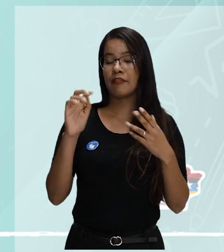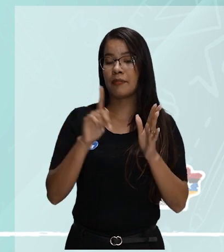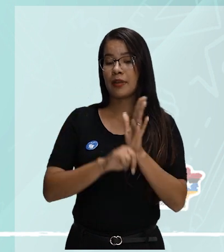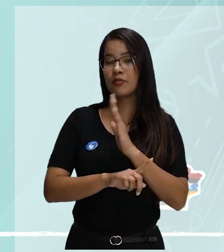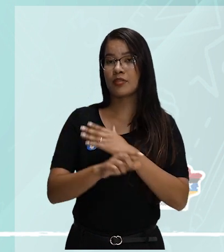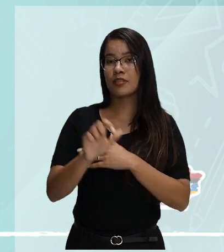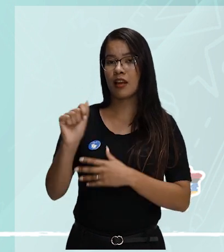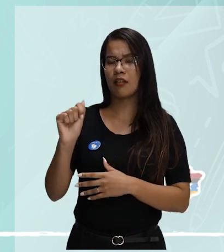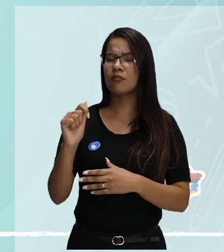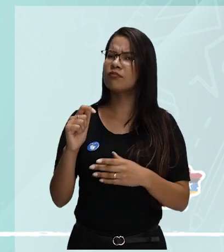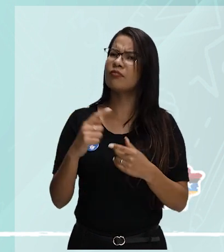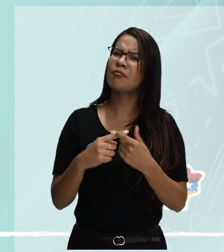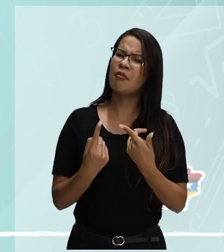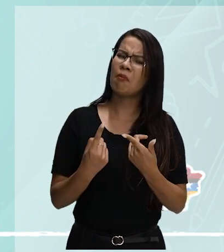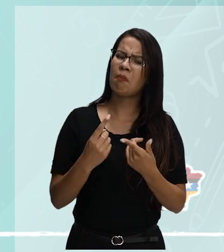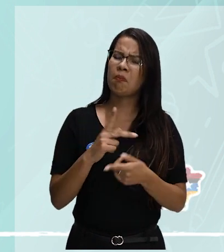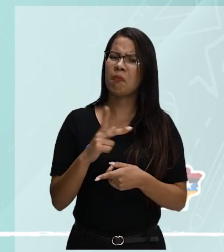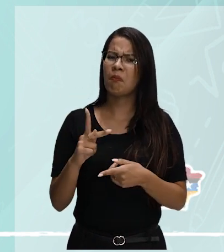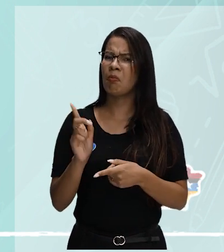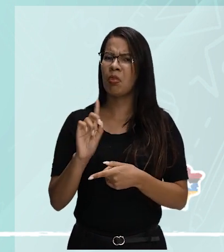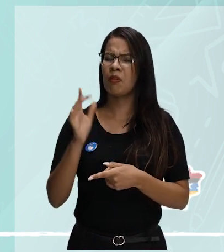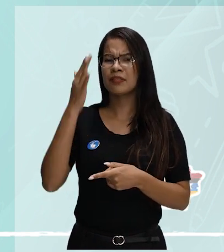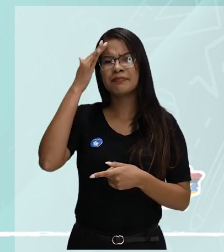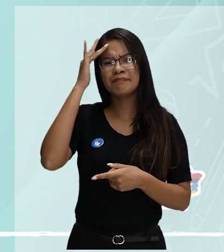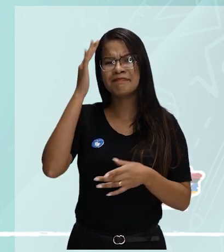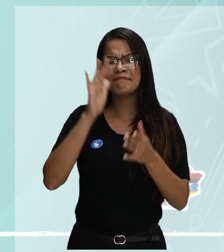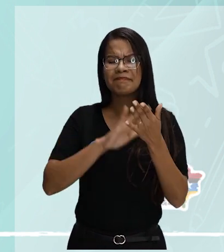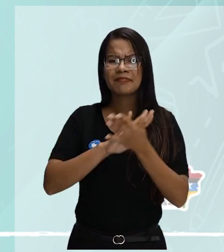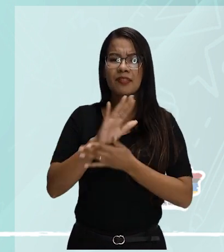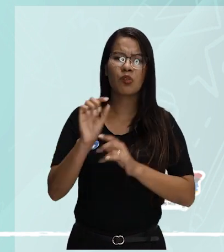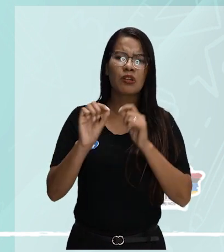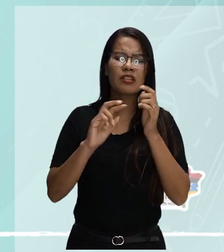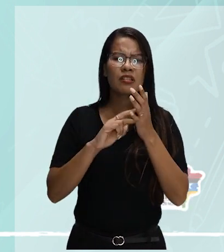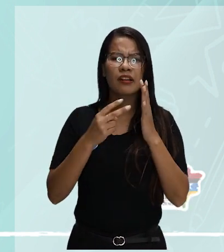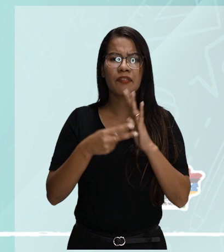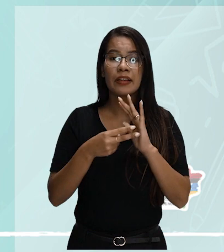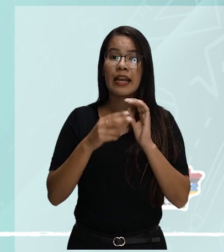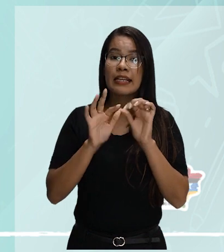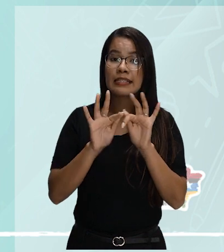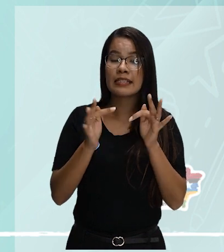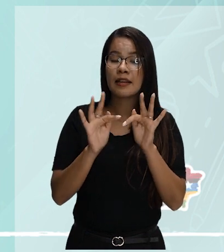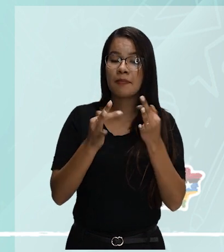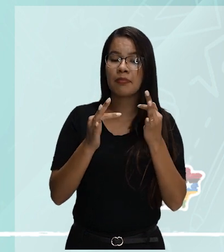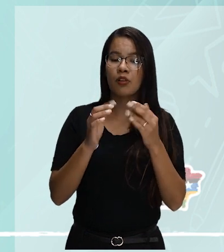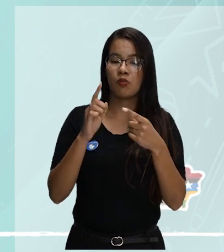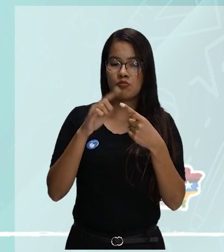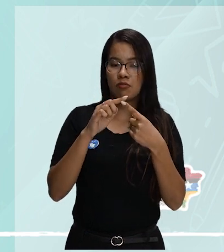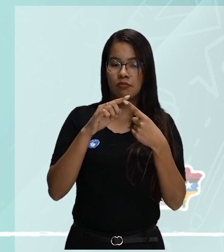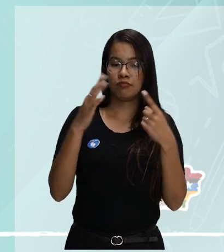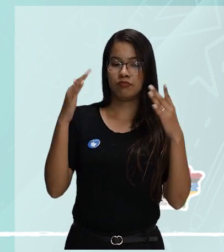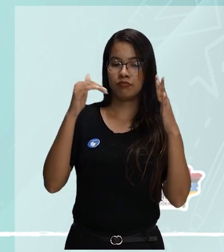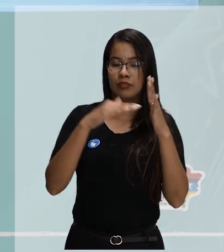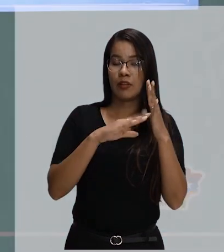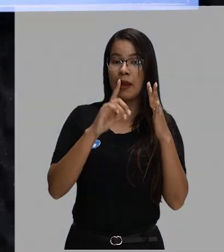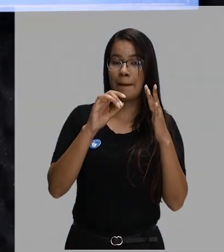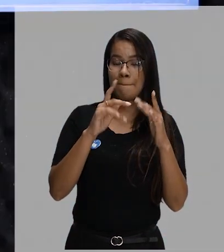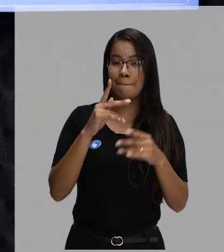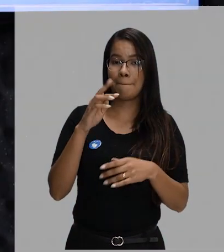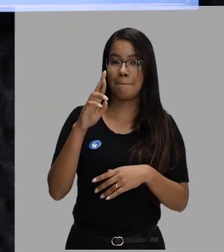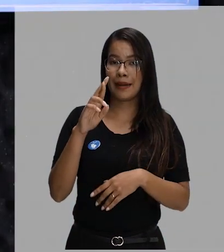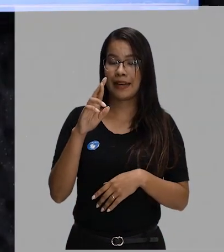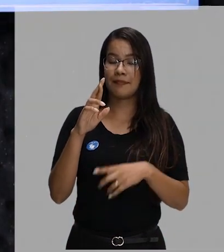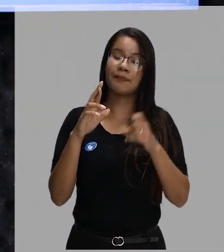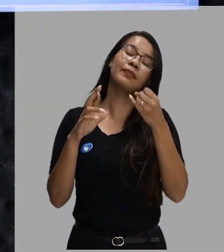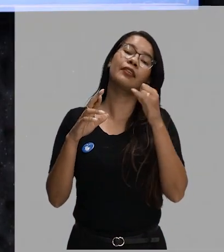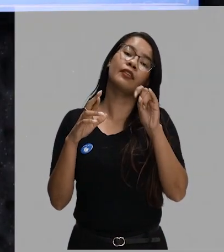A. Buguei, professor, não entendi. O que isso quer dizer? É bem simples. Uma função ela é dita par se